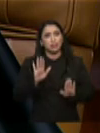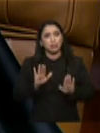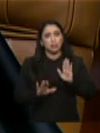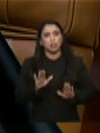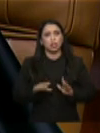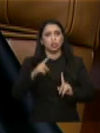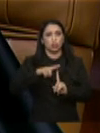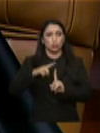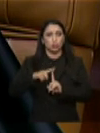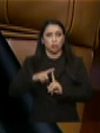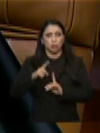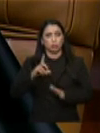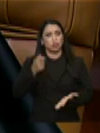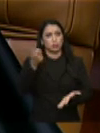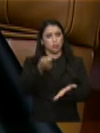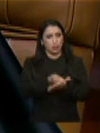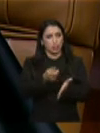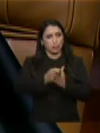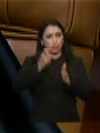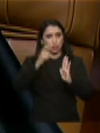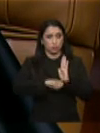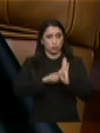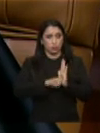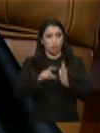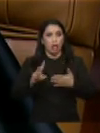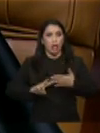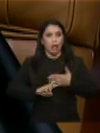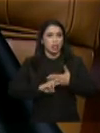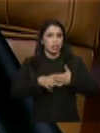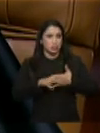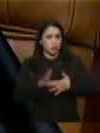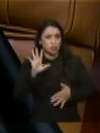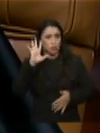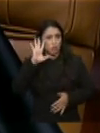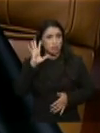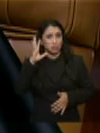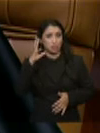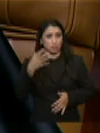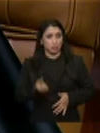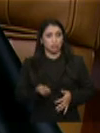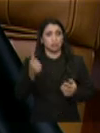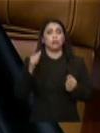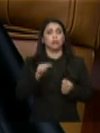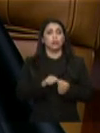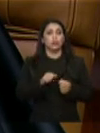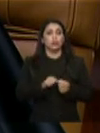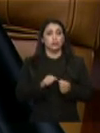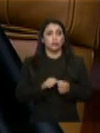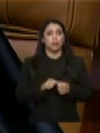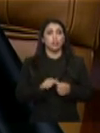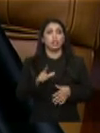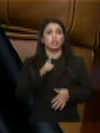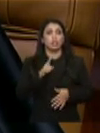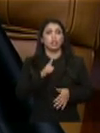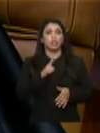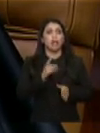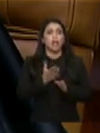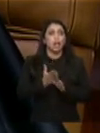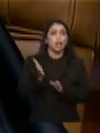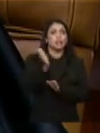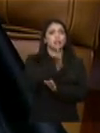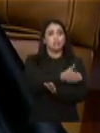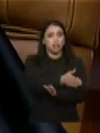Instaurou-se divergências no tocante à modulação dos efeitos da decisão e à aplicação dos princípios da